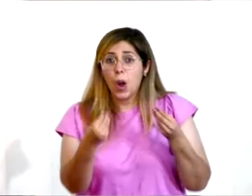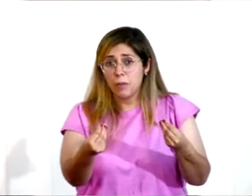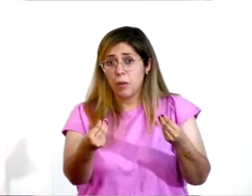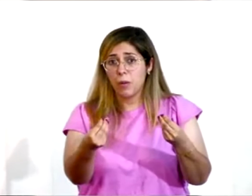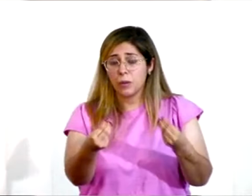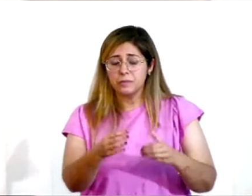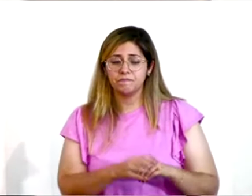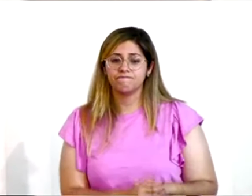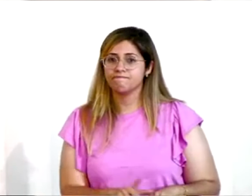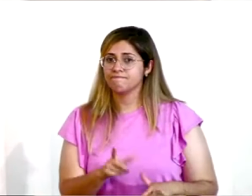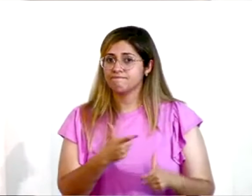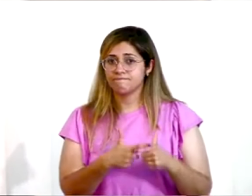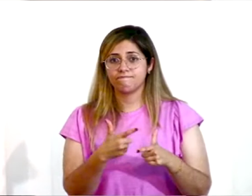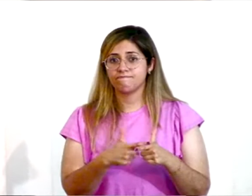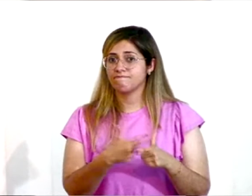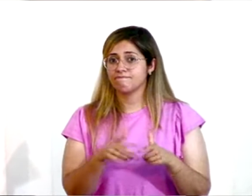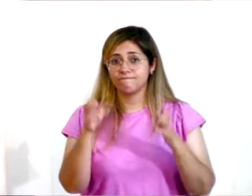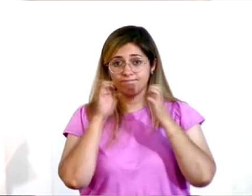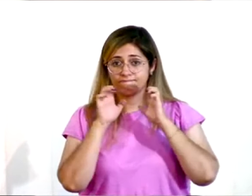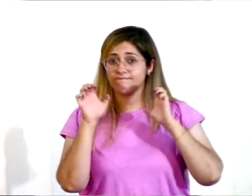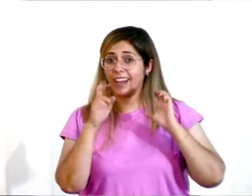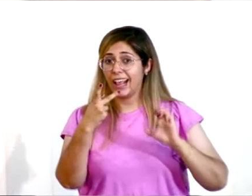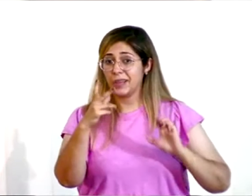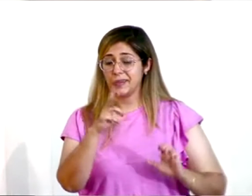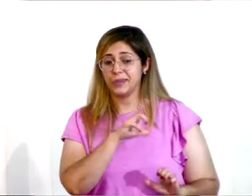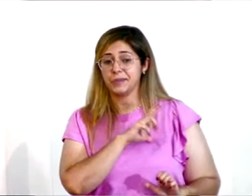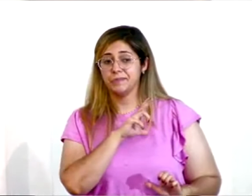Evangelho, todo o Evangelho brilha.